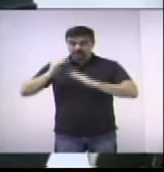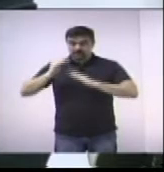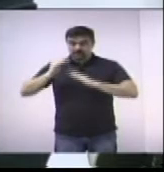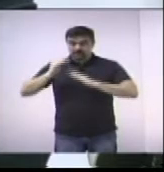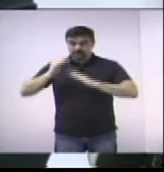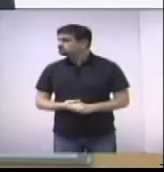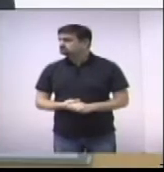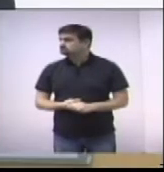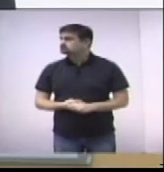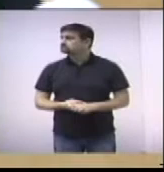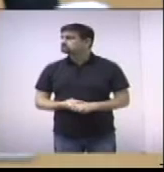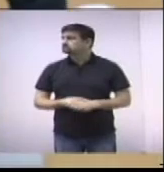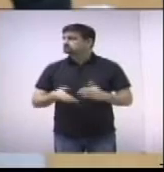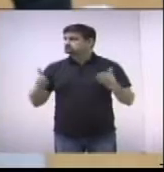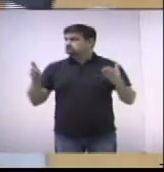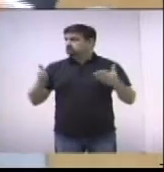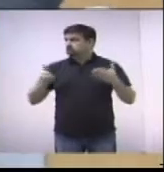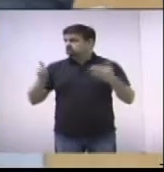Boa noite a todos.